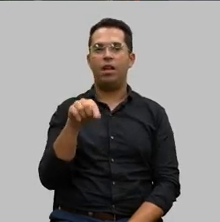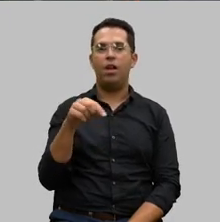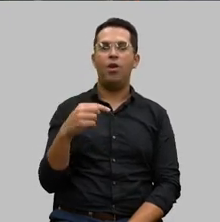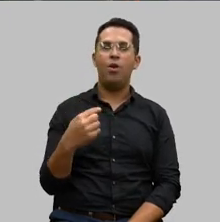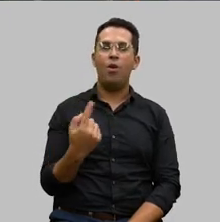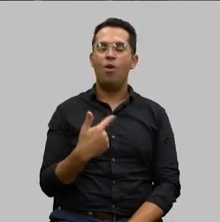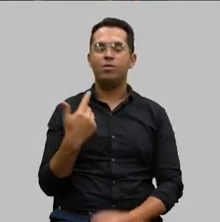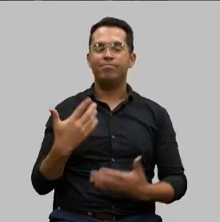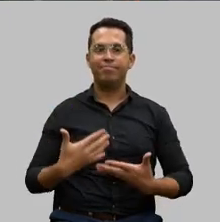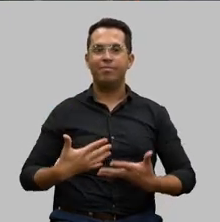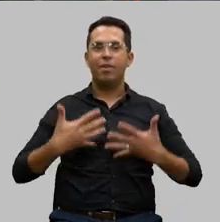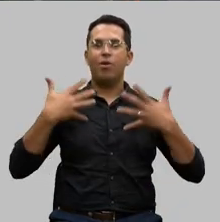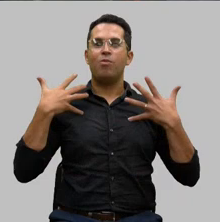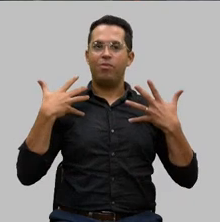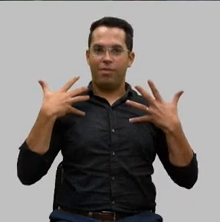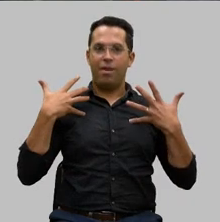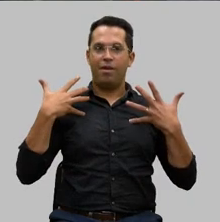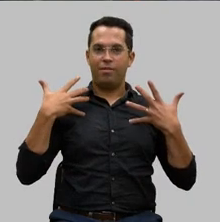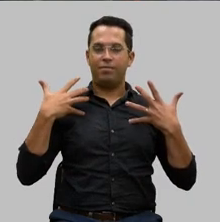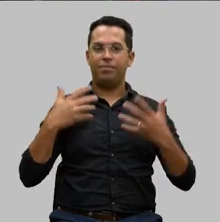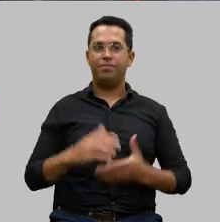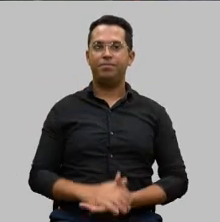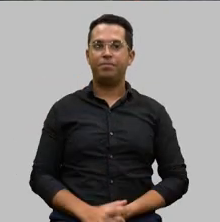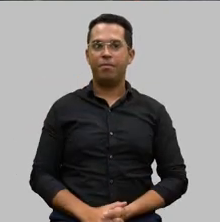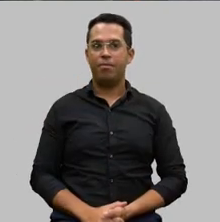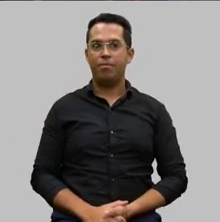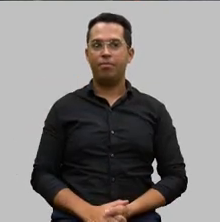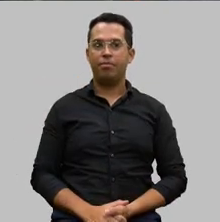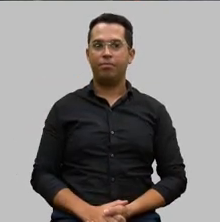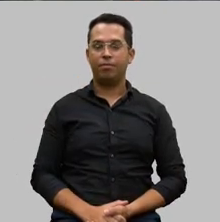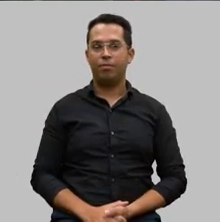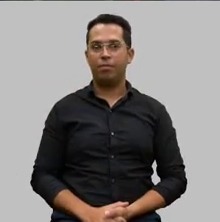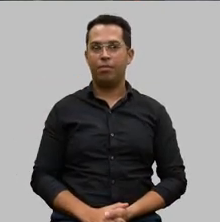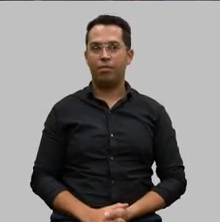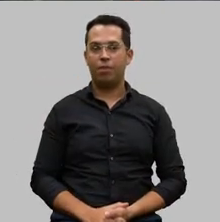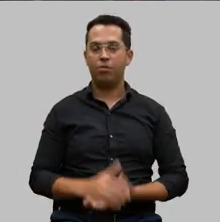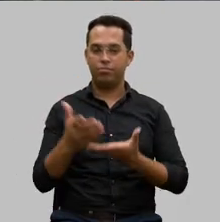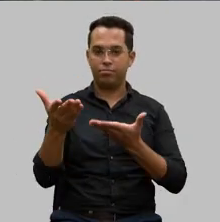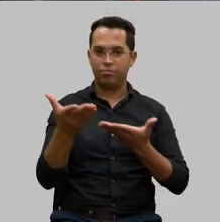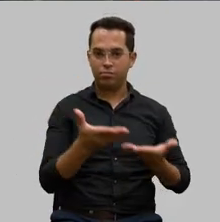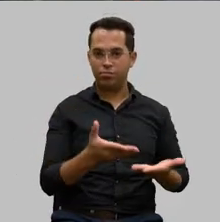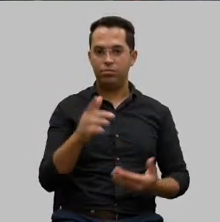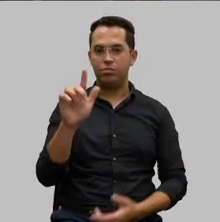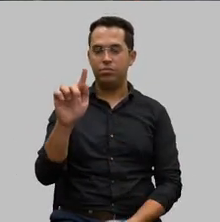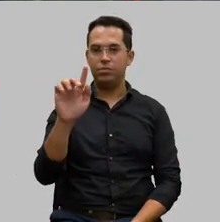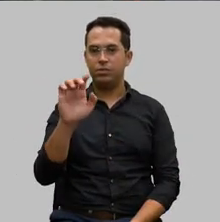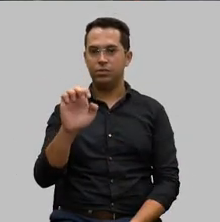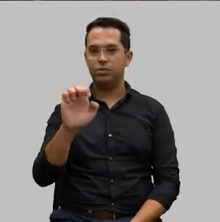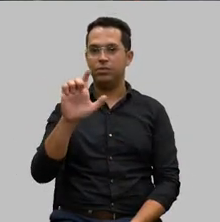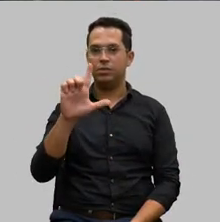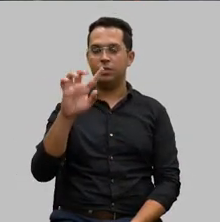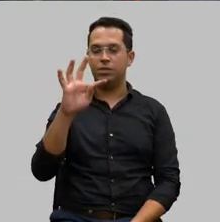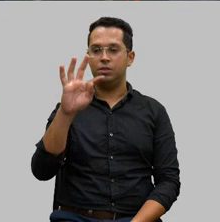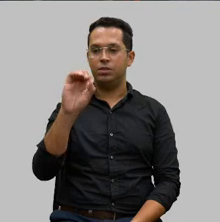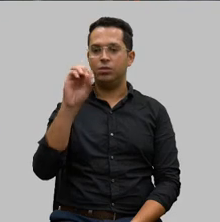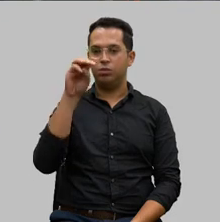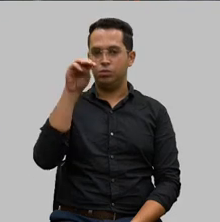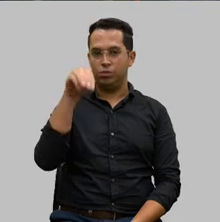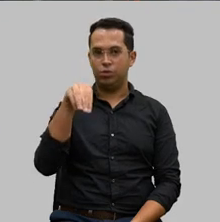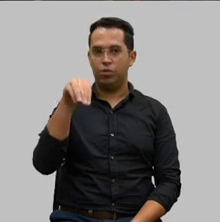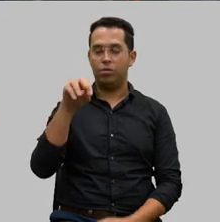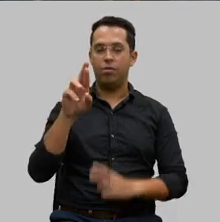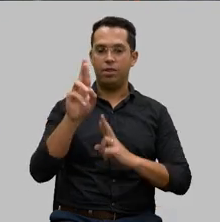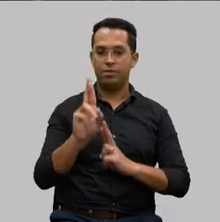disso também cumprimentar aqui o Gelton que tá aí à frente do Conselho